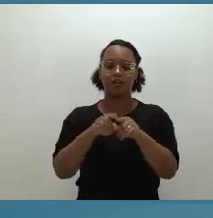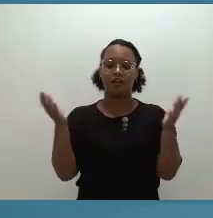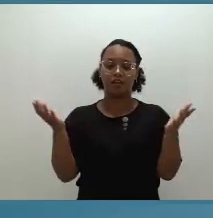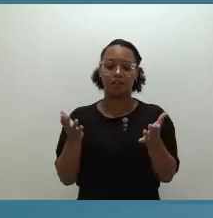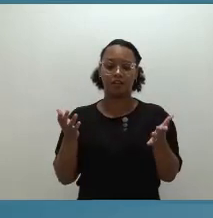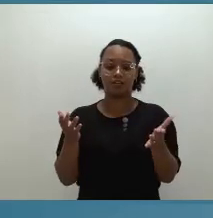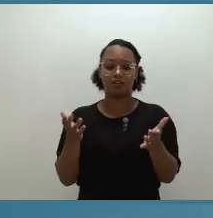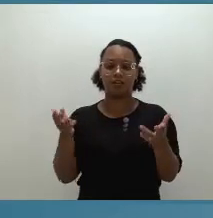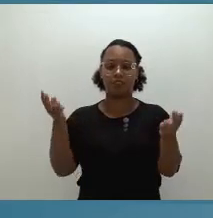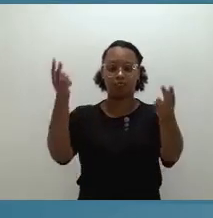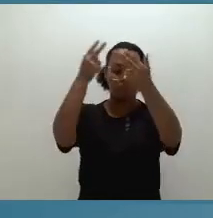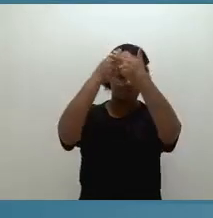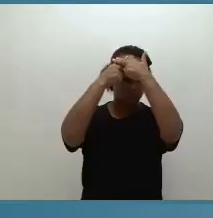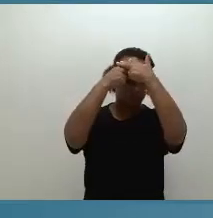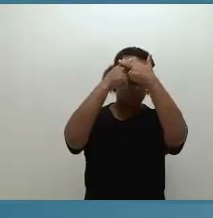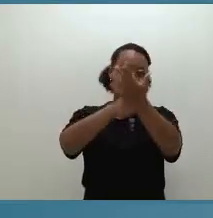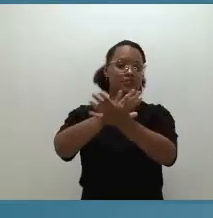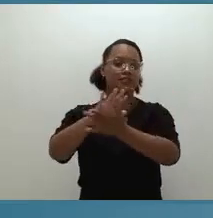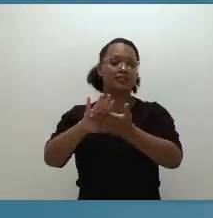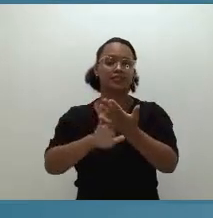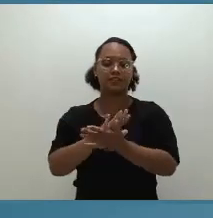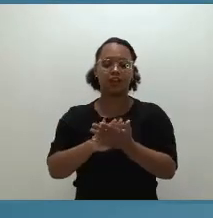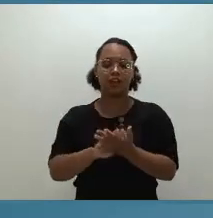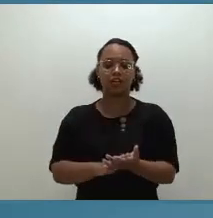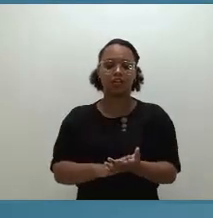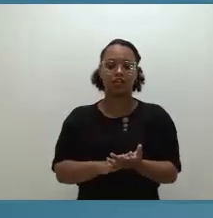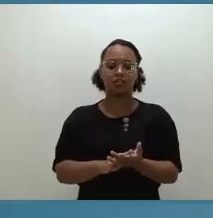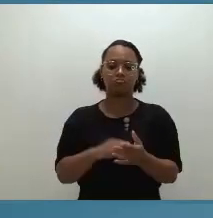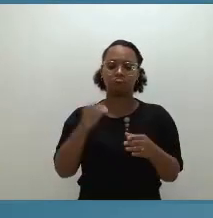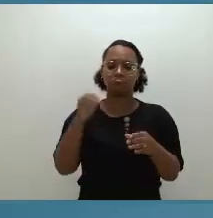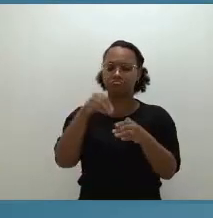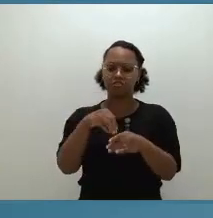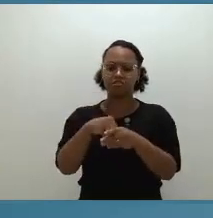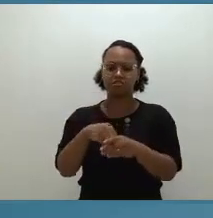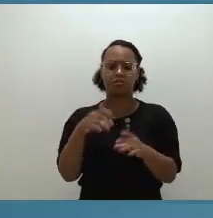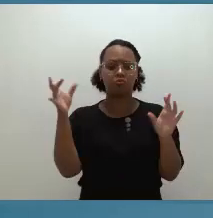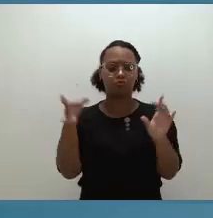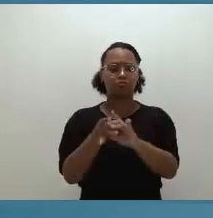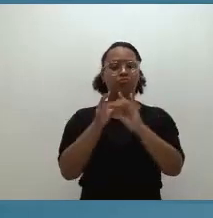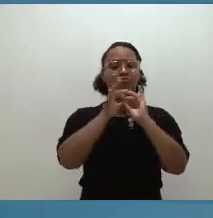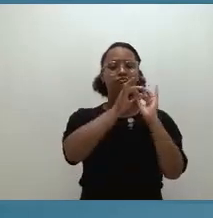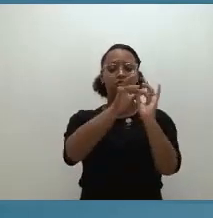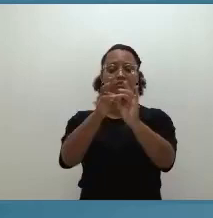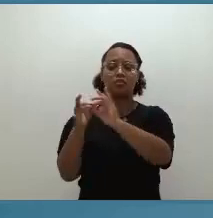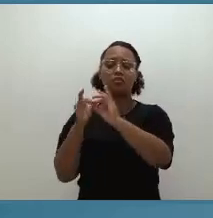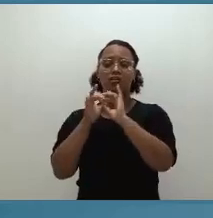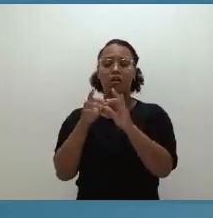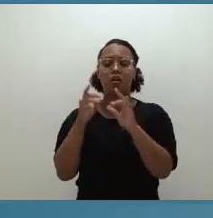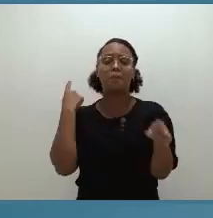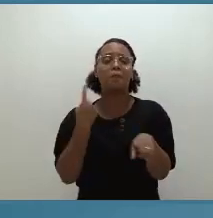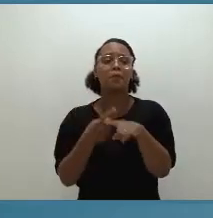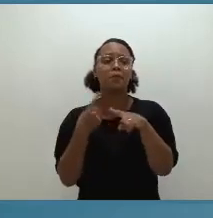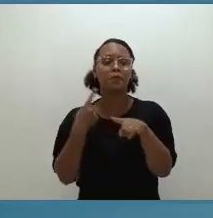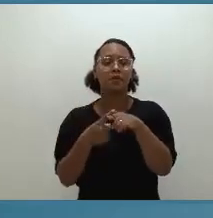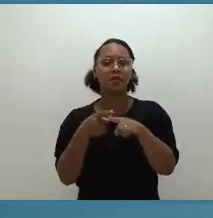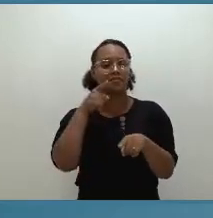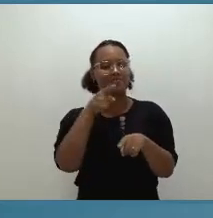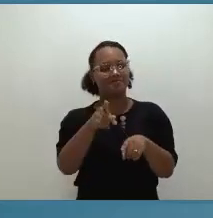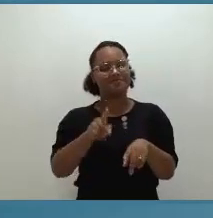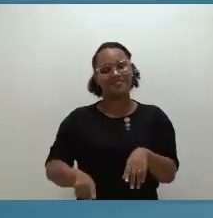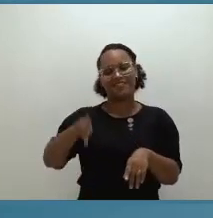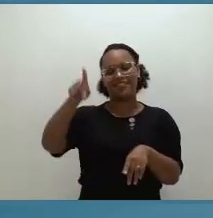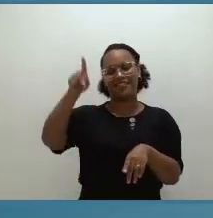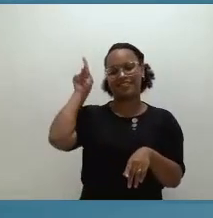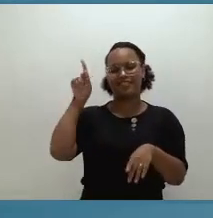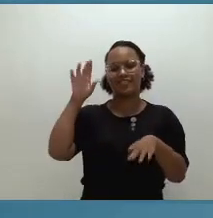ressentimentos. Uma eleição unânime por aclamação. Mas isso, presidente, graças ao